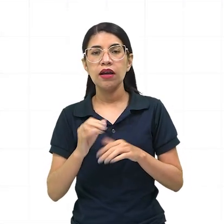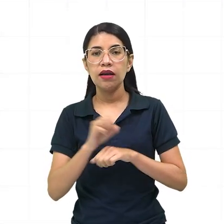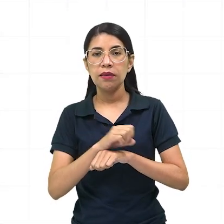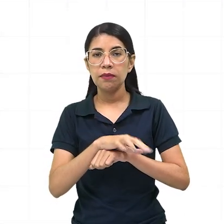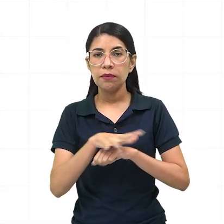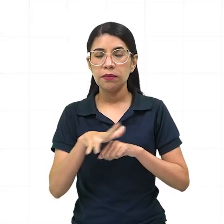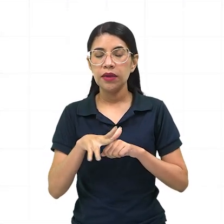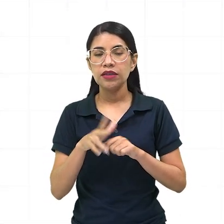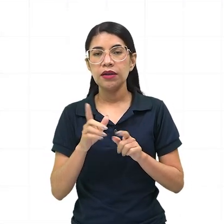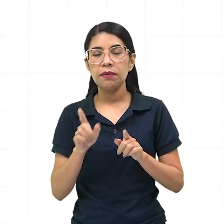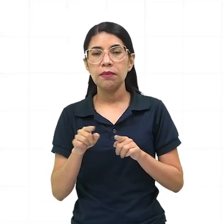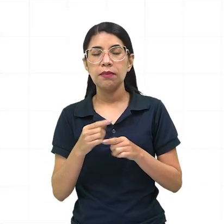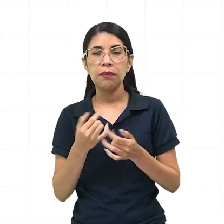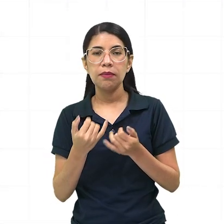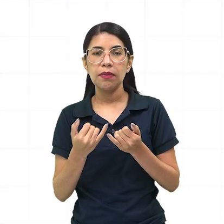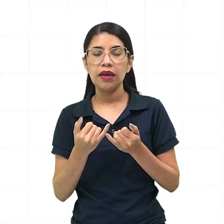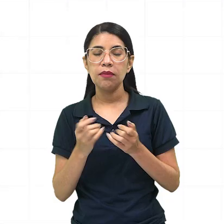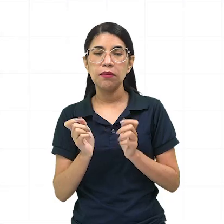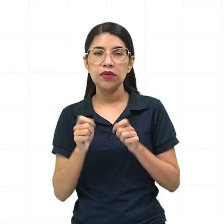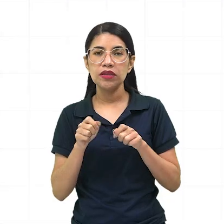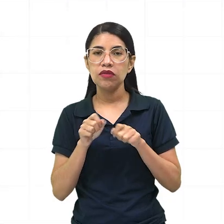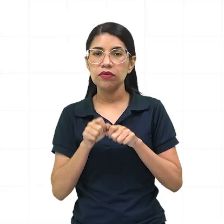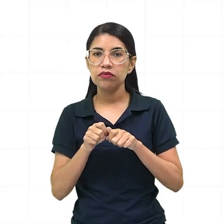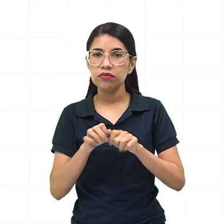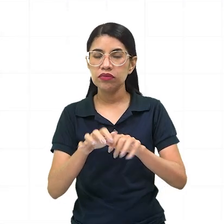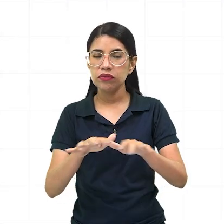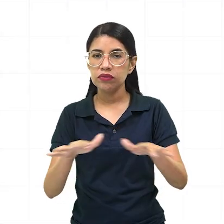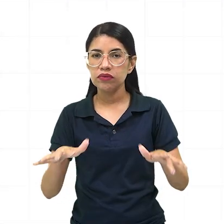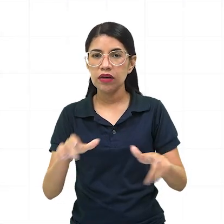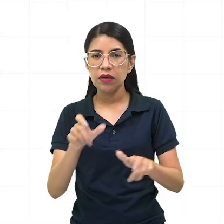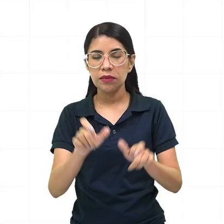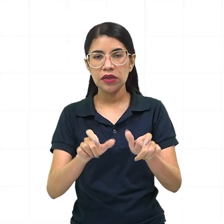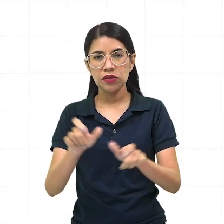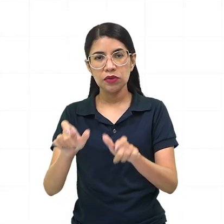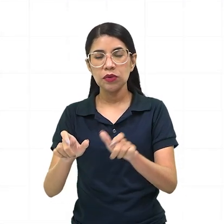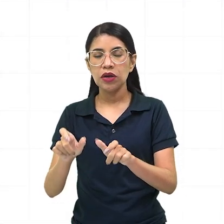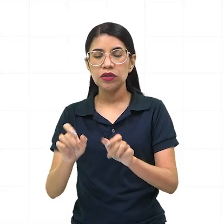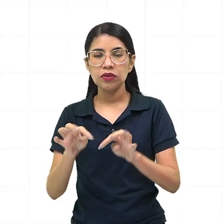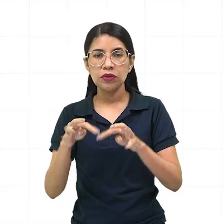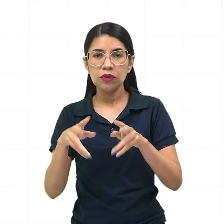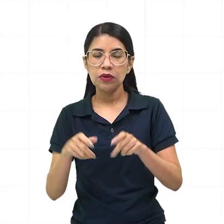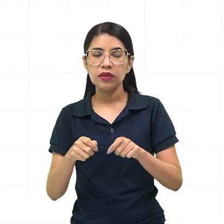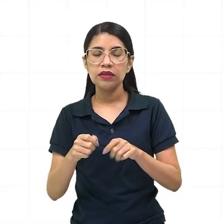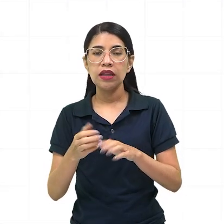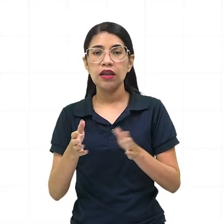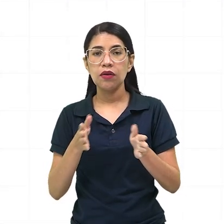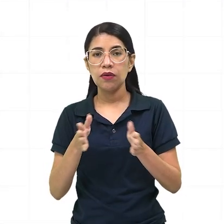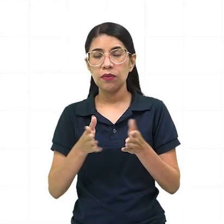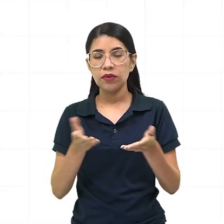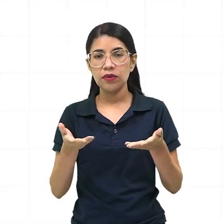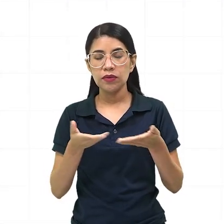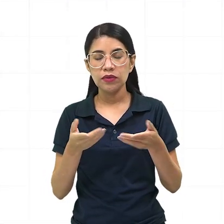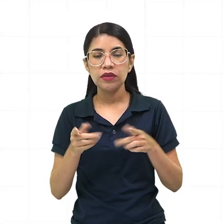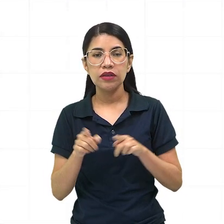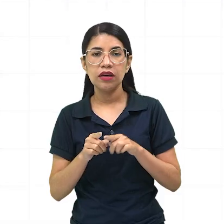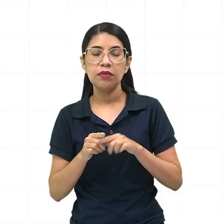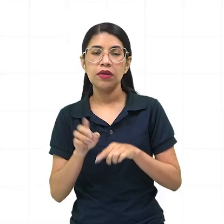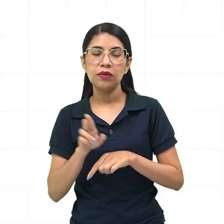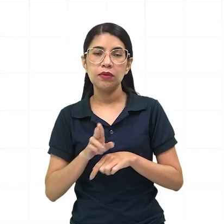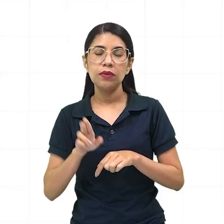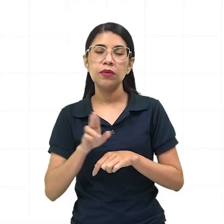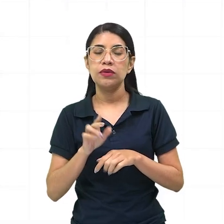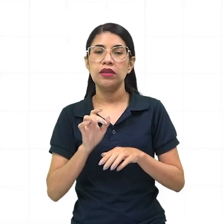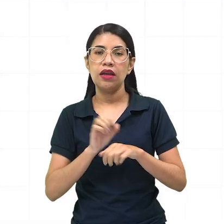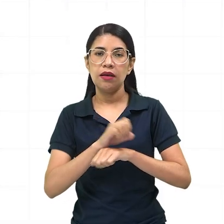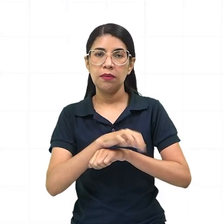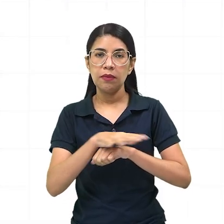atingir muitas pessoas ao mesmo tempo, né? Na era moderna, as religiões utilizam a mídia para compartilhar